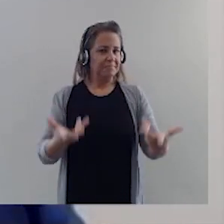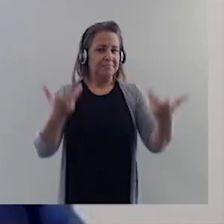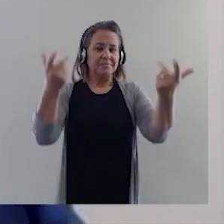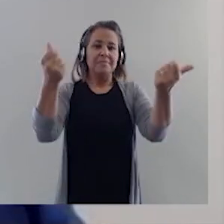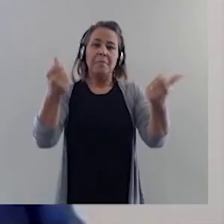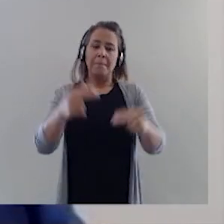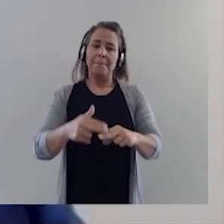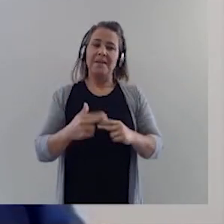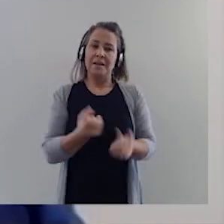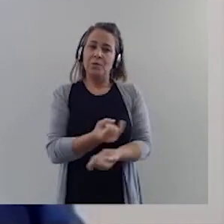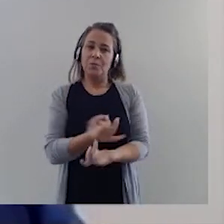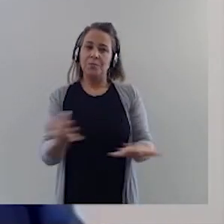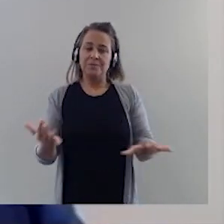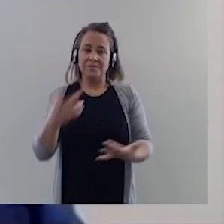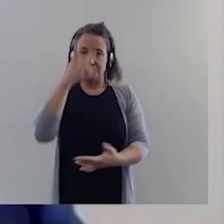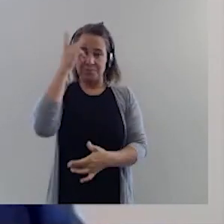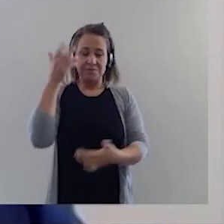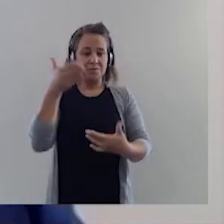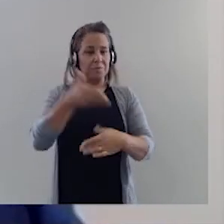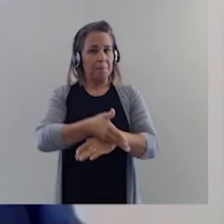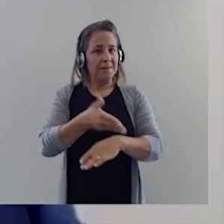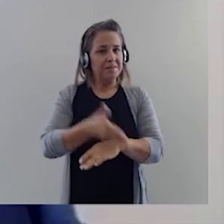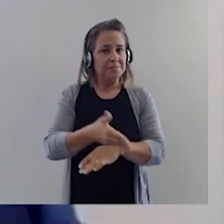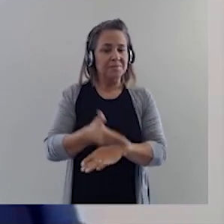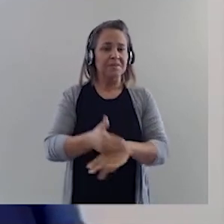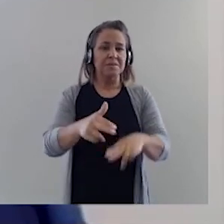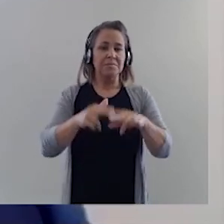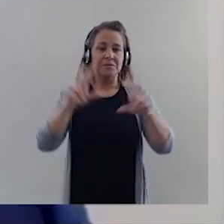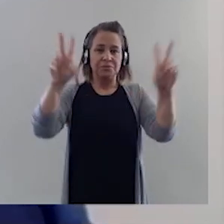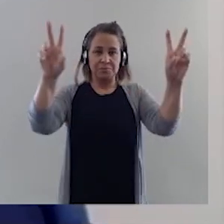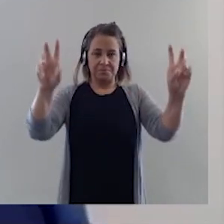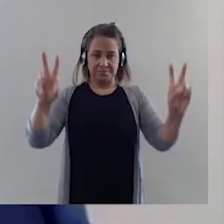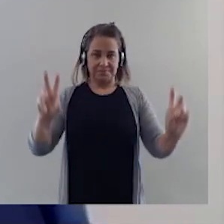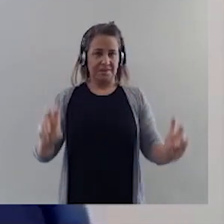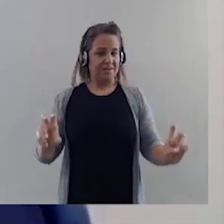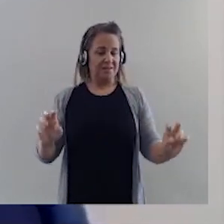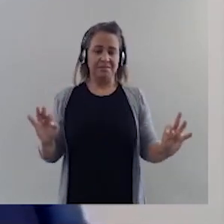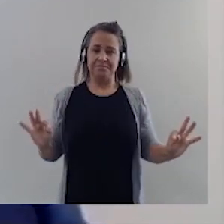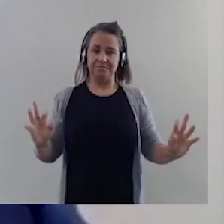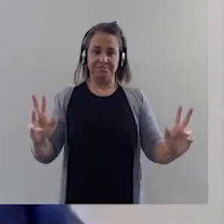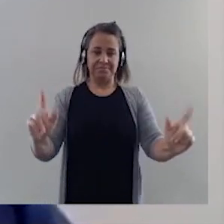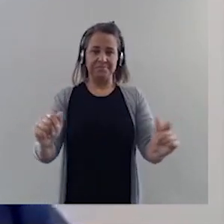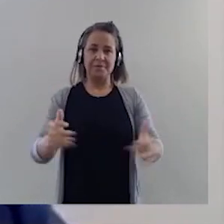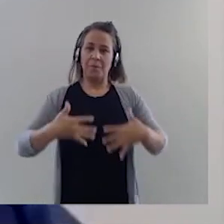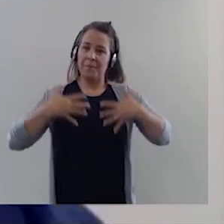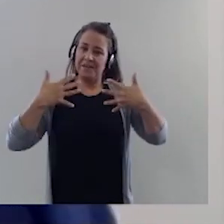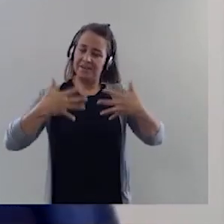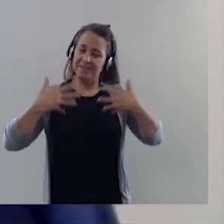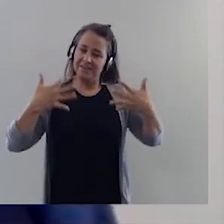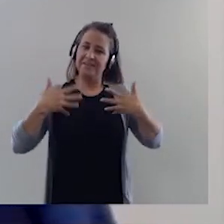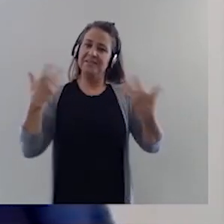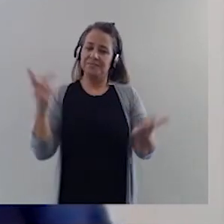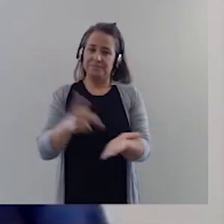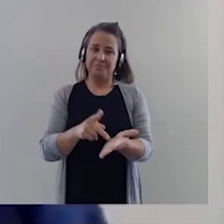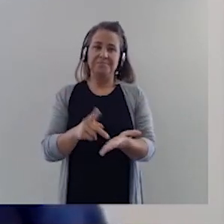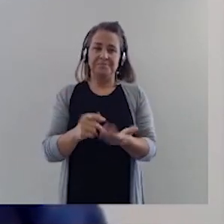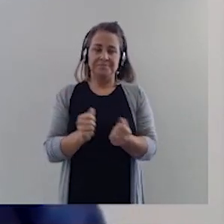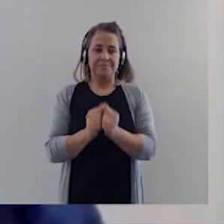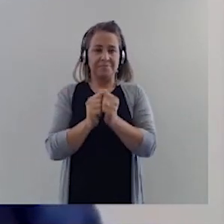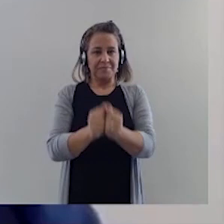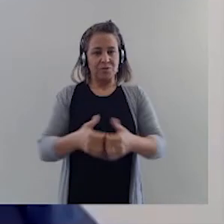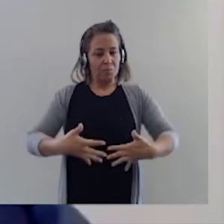pelo número de participantes, seja pelos painéis. Enfim, é um prazer, uma satisfação, uma honra